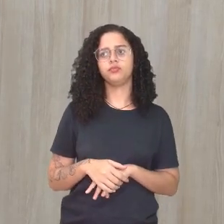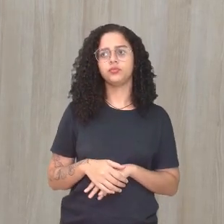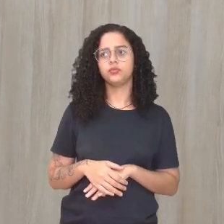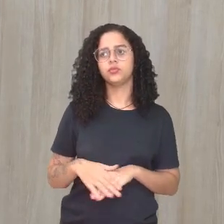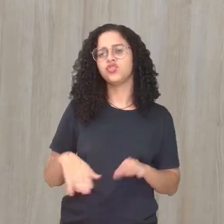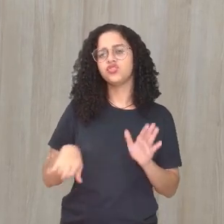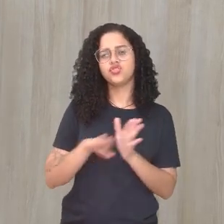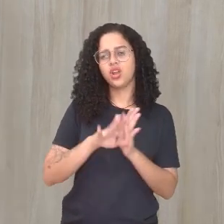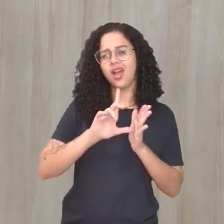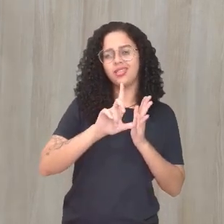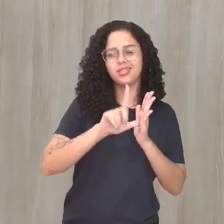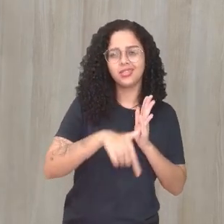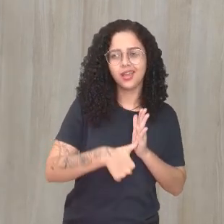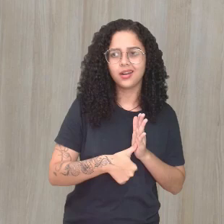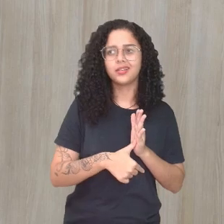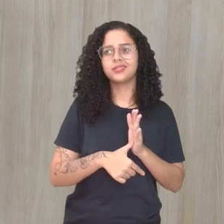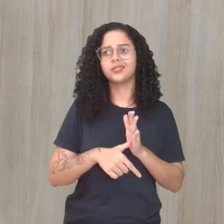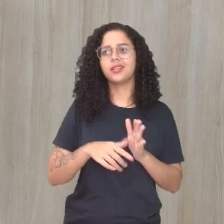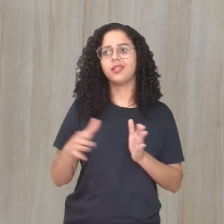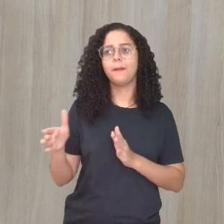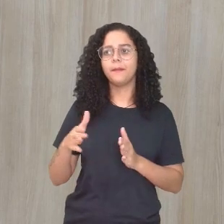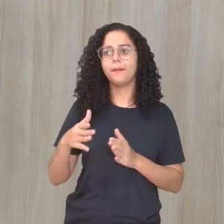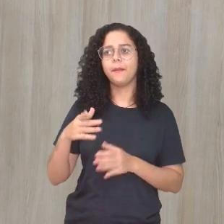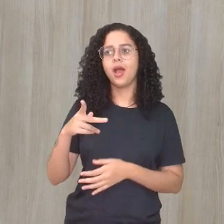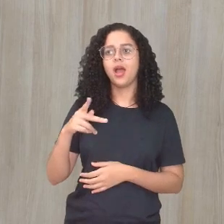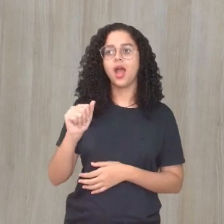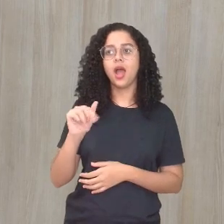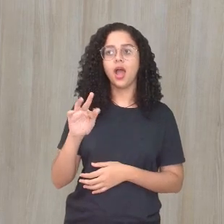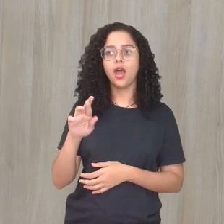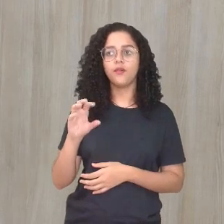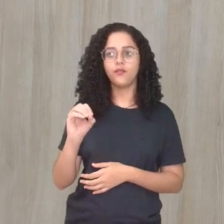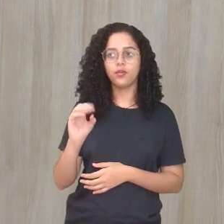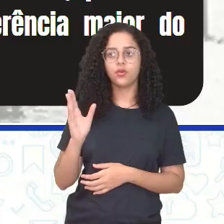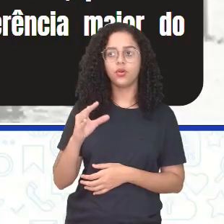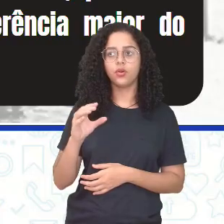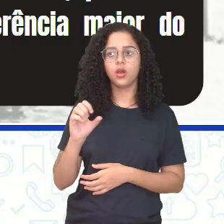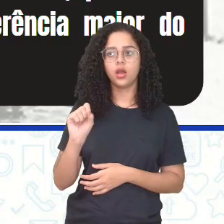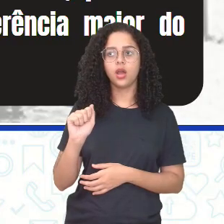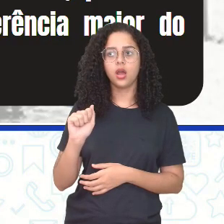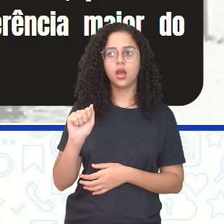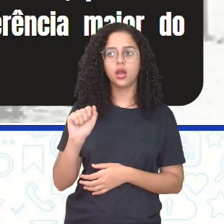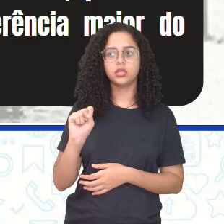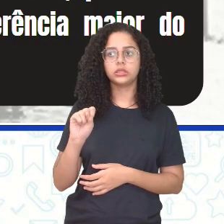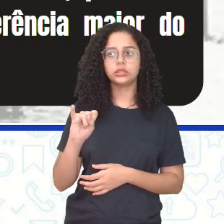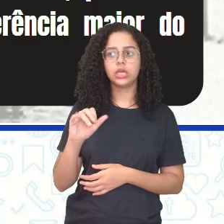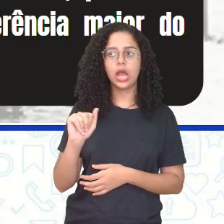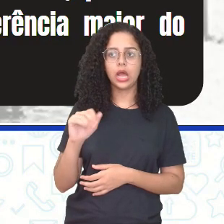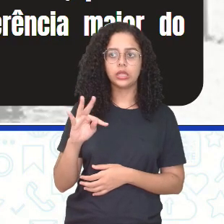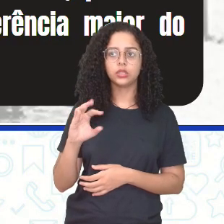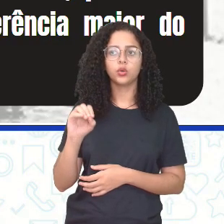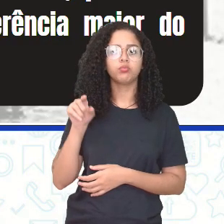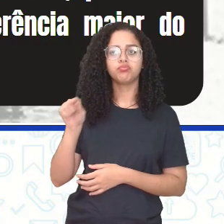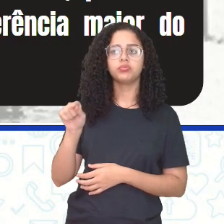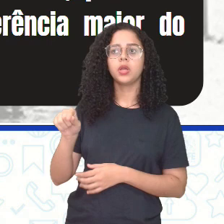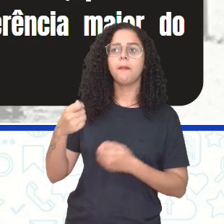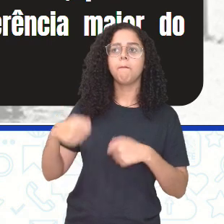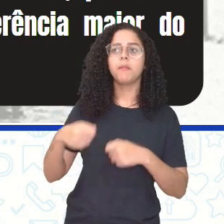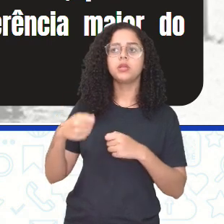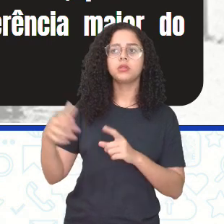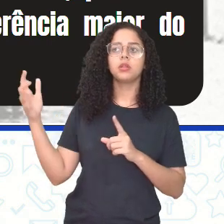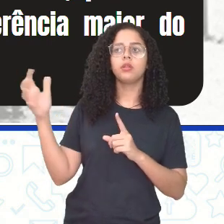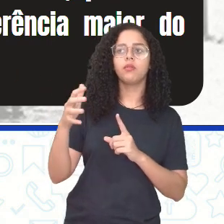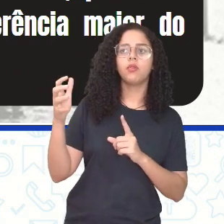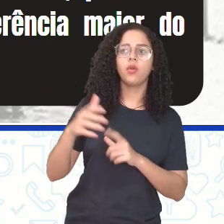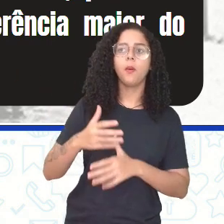chegando tarde, né, na partilha afroasiática, né, e por esse motivo necessitaram de uma interferência maior do Estado